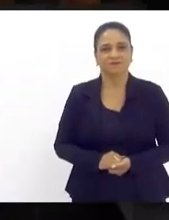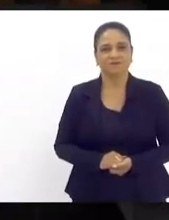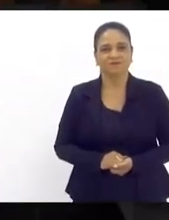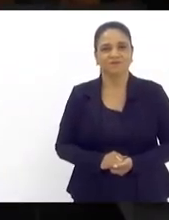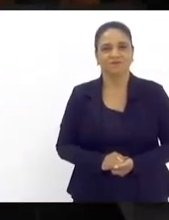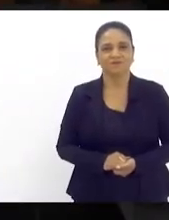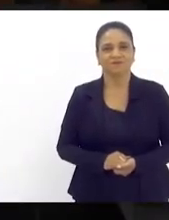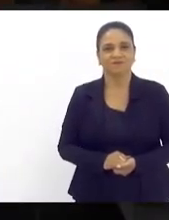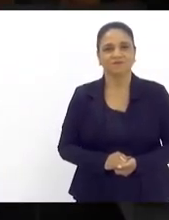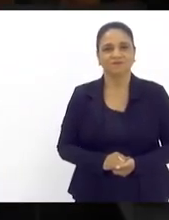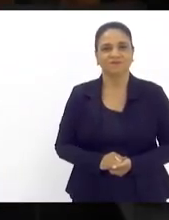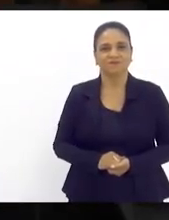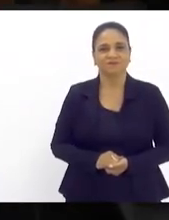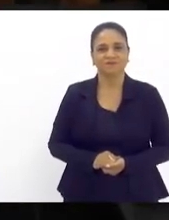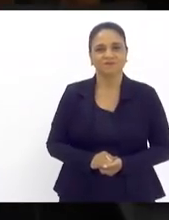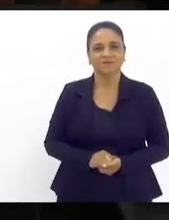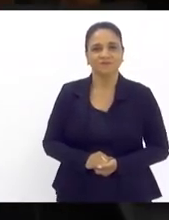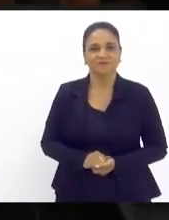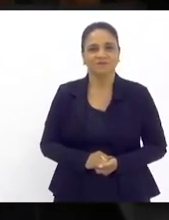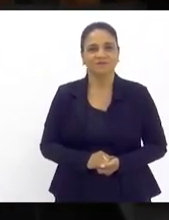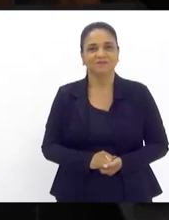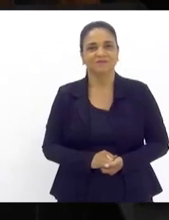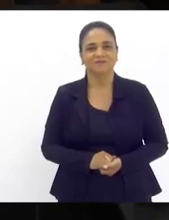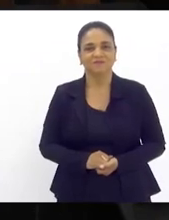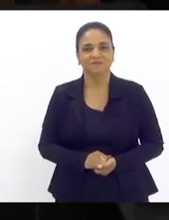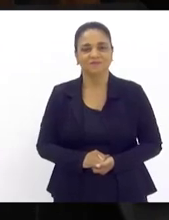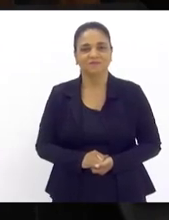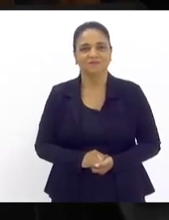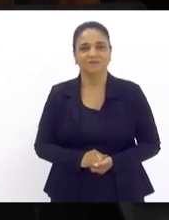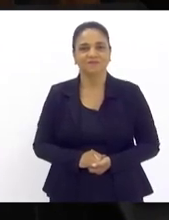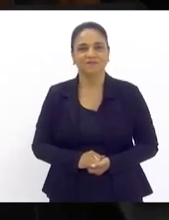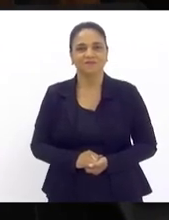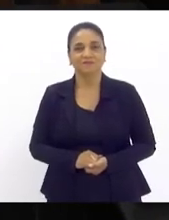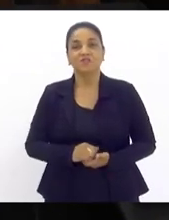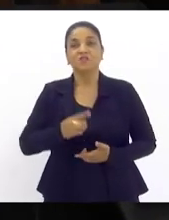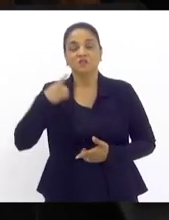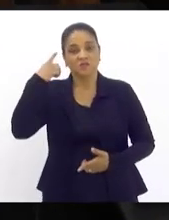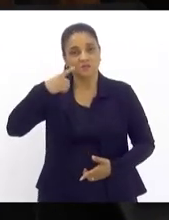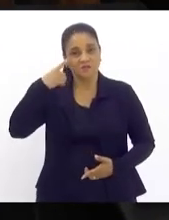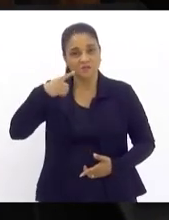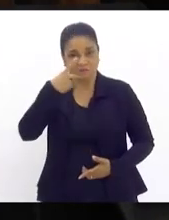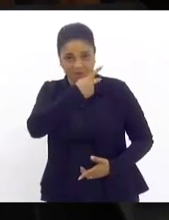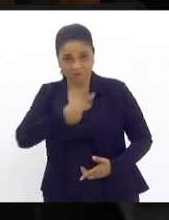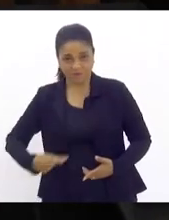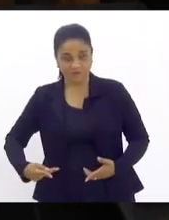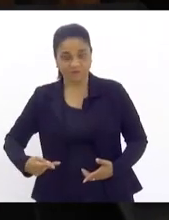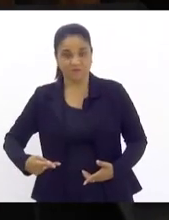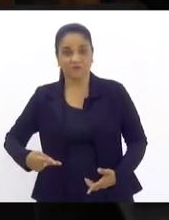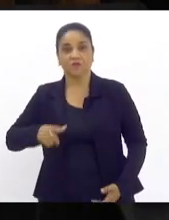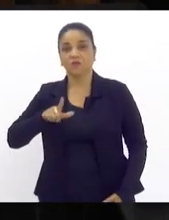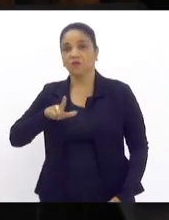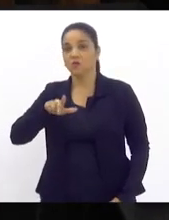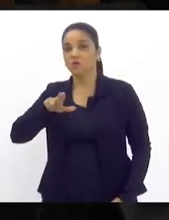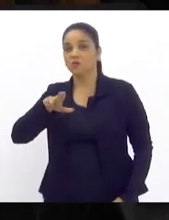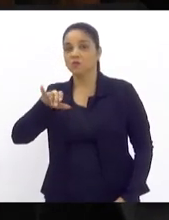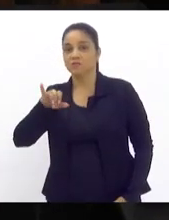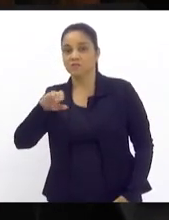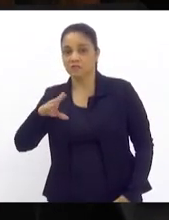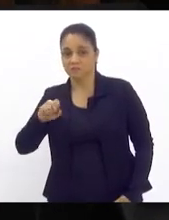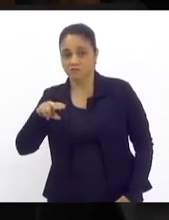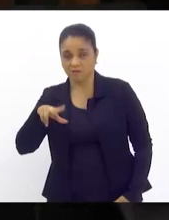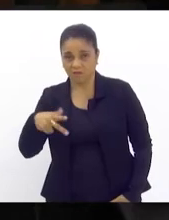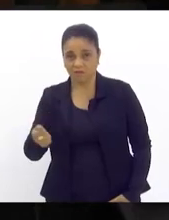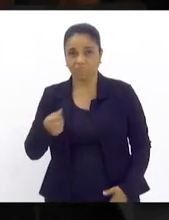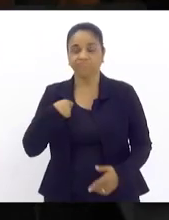Senhora presidente, deputada Lucinha, que cumprindo